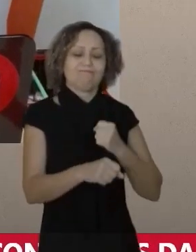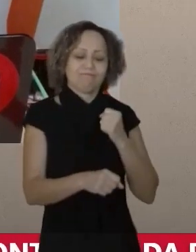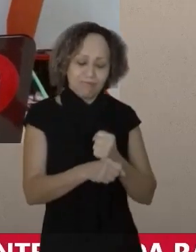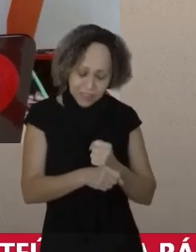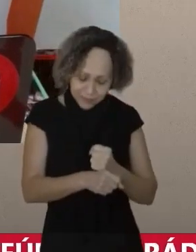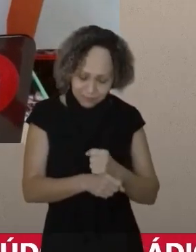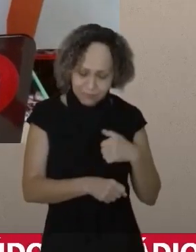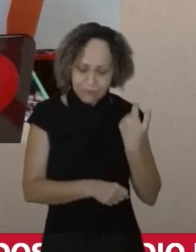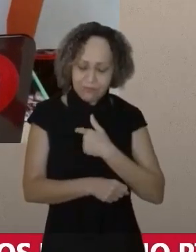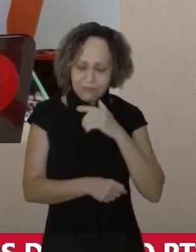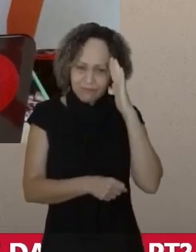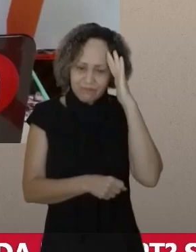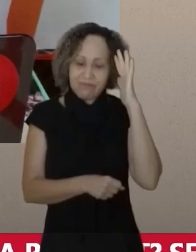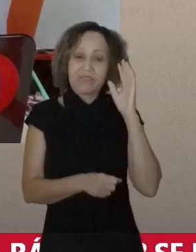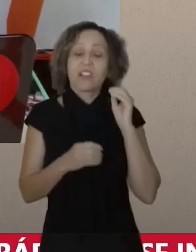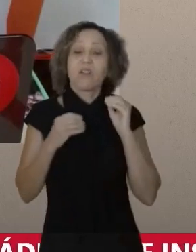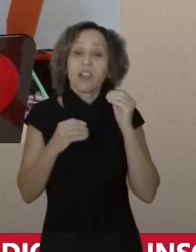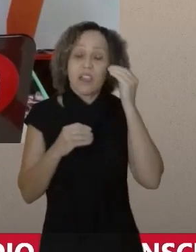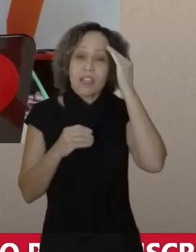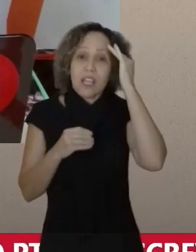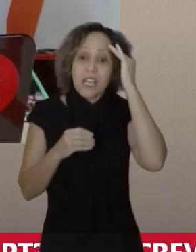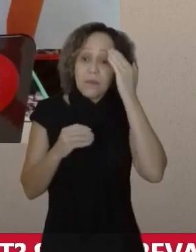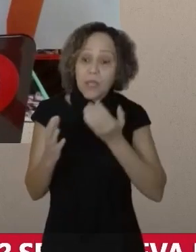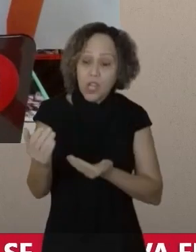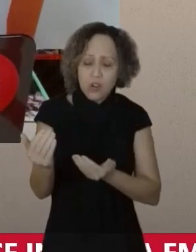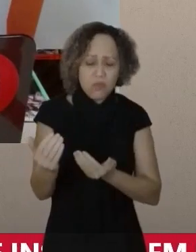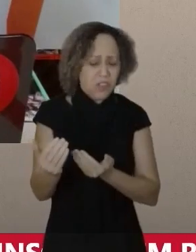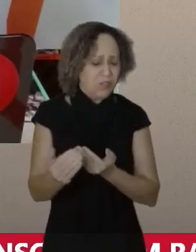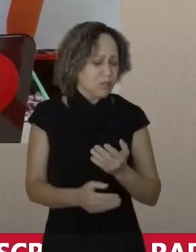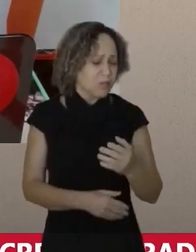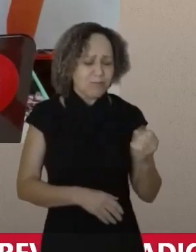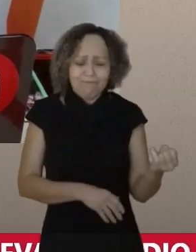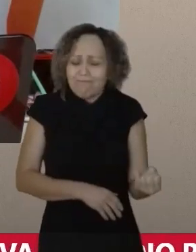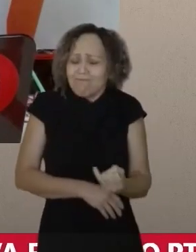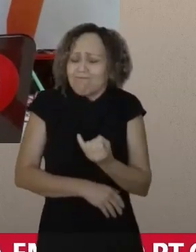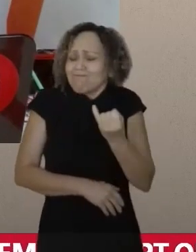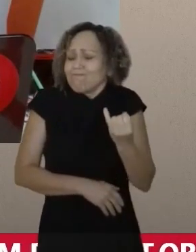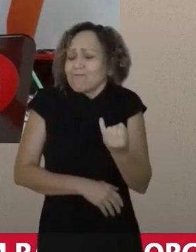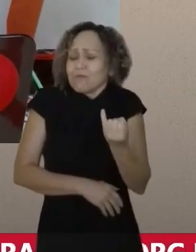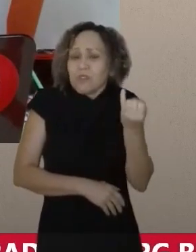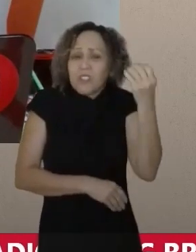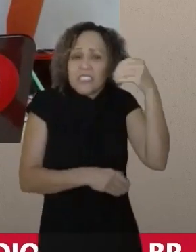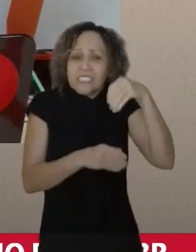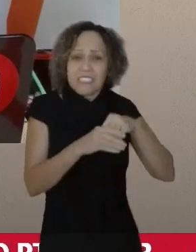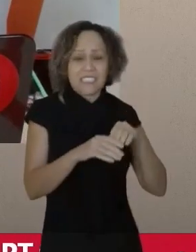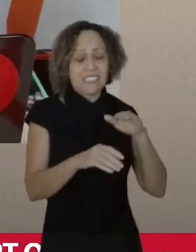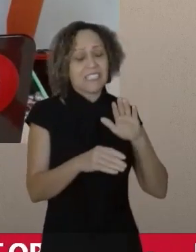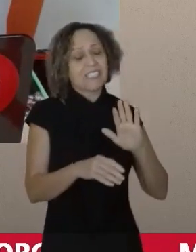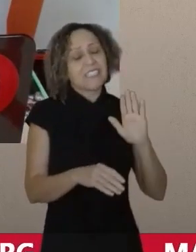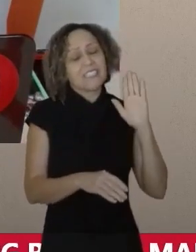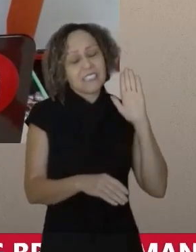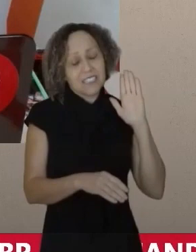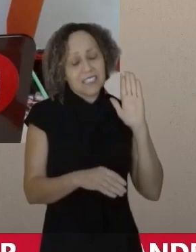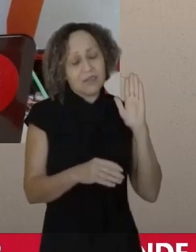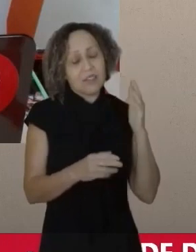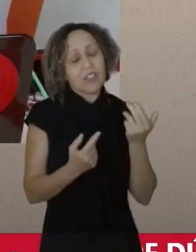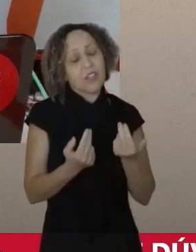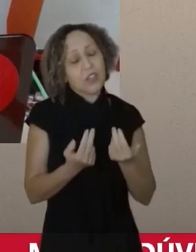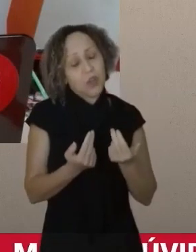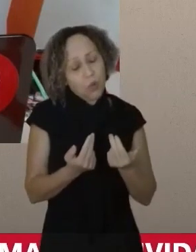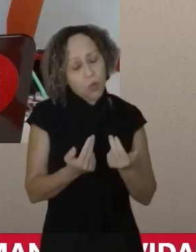a juventude vai ser essencial nessa eleição, como foi na eleição de 2018, e cabe a nós, enquanto juventude do